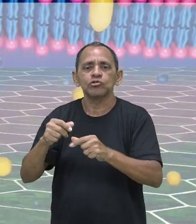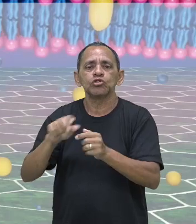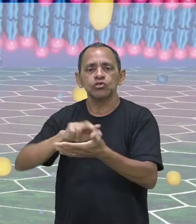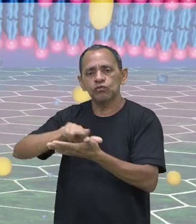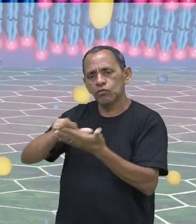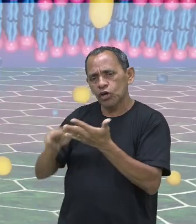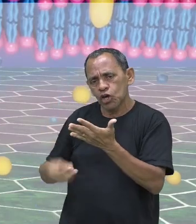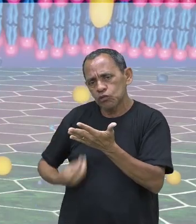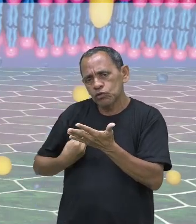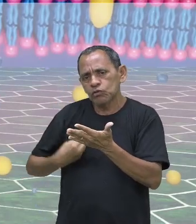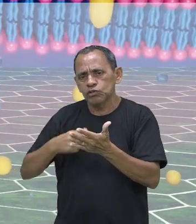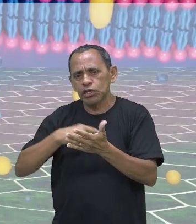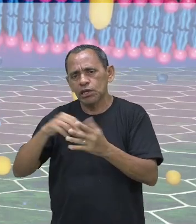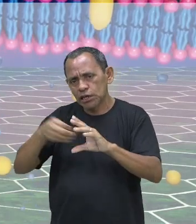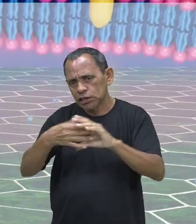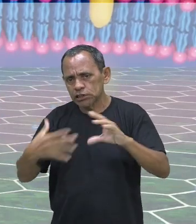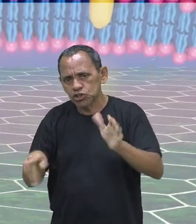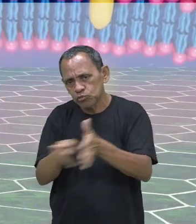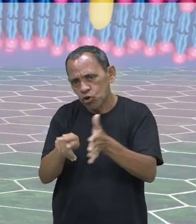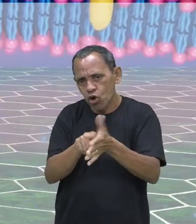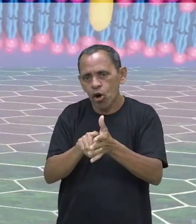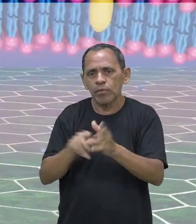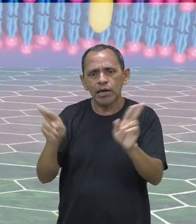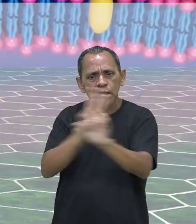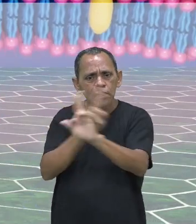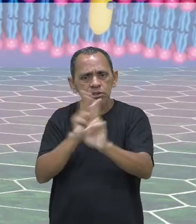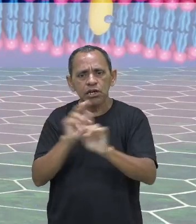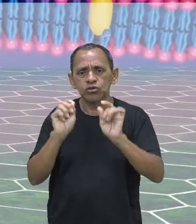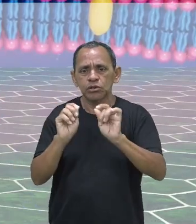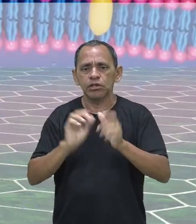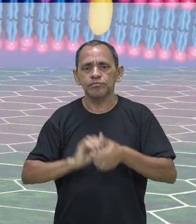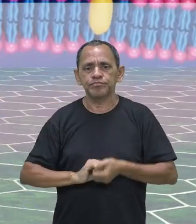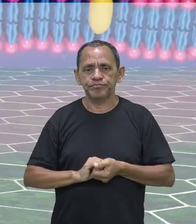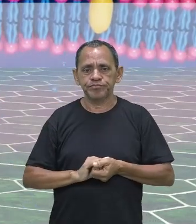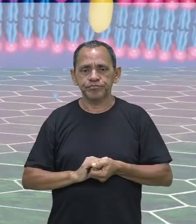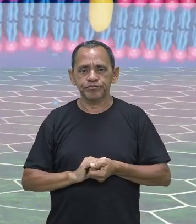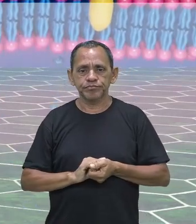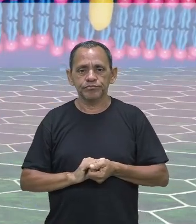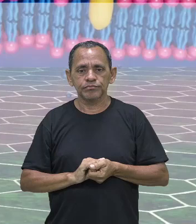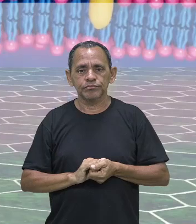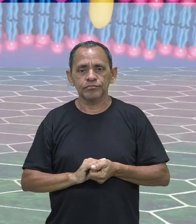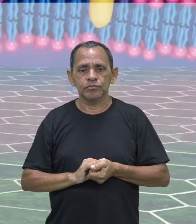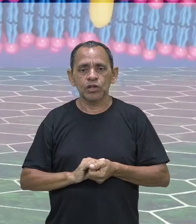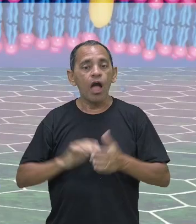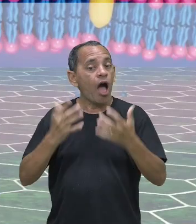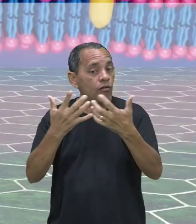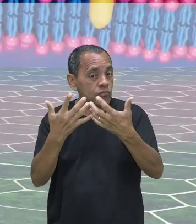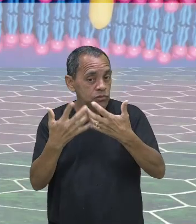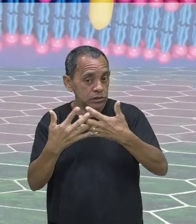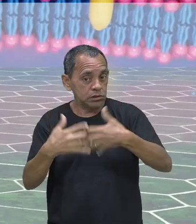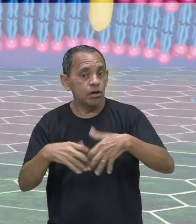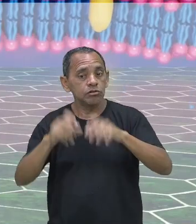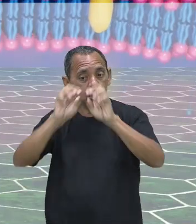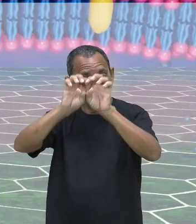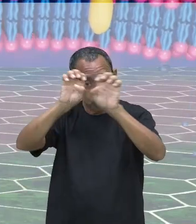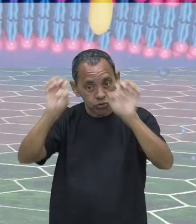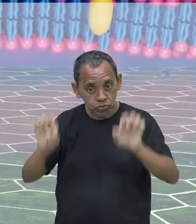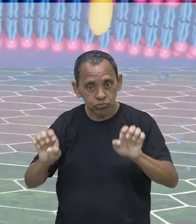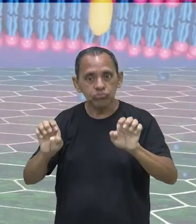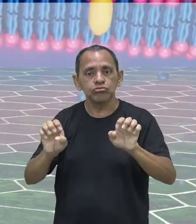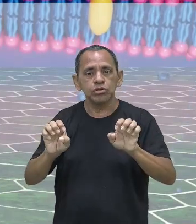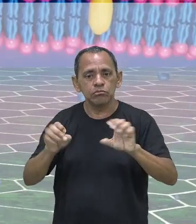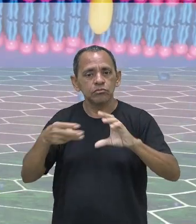suas características. Isso está relacionado a essa função estrutural que as